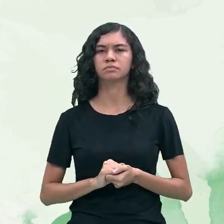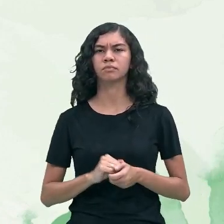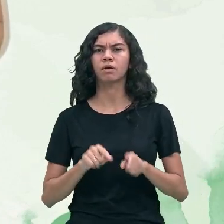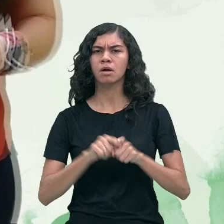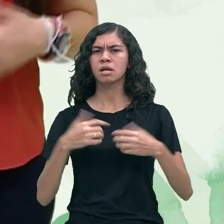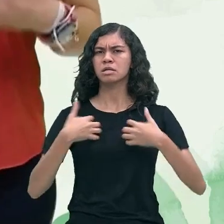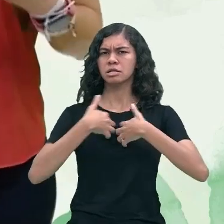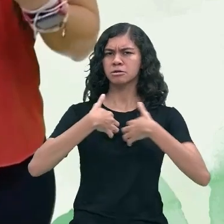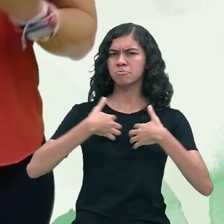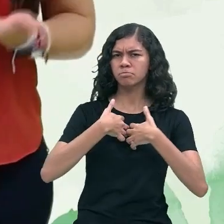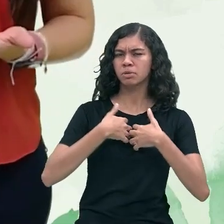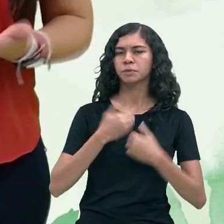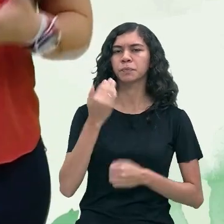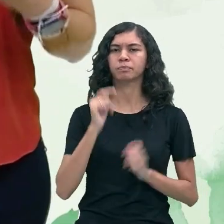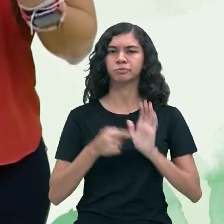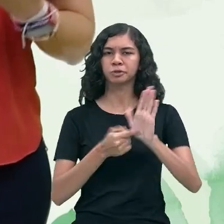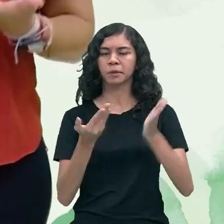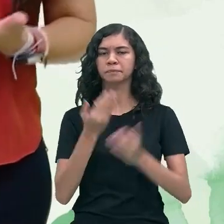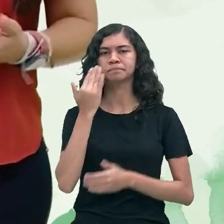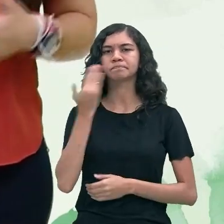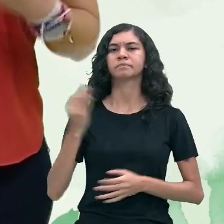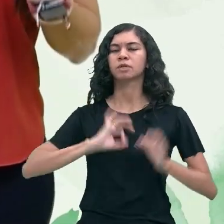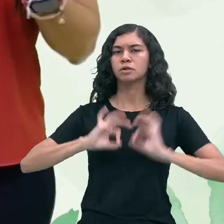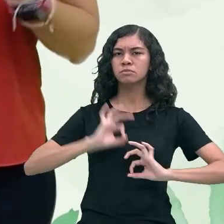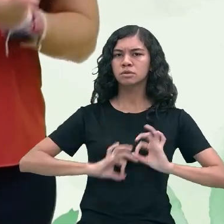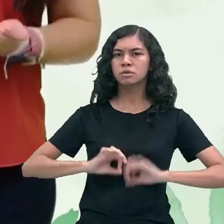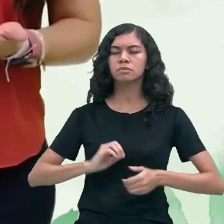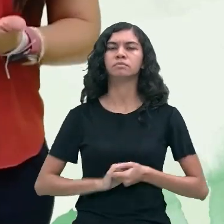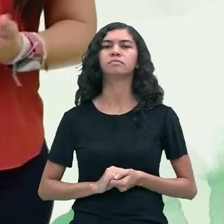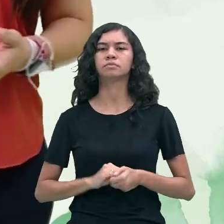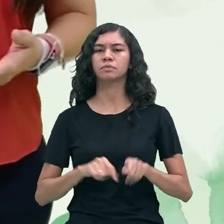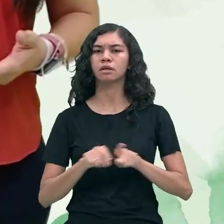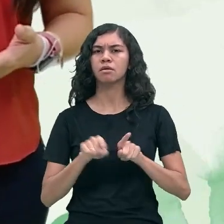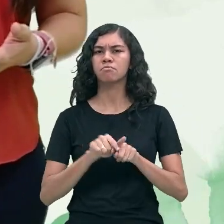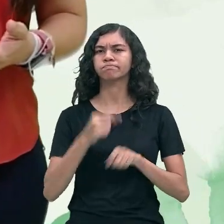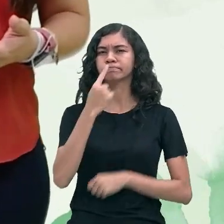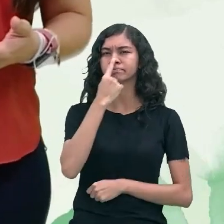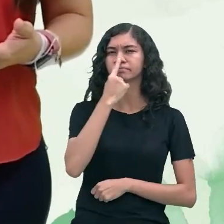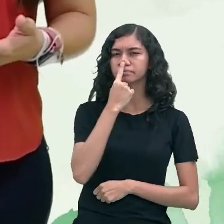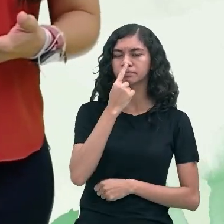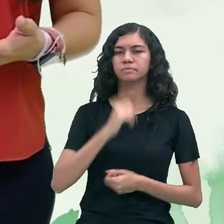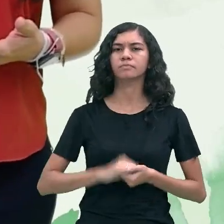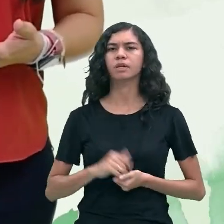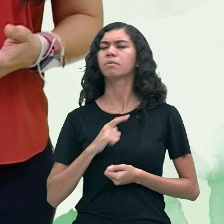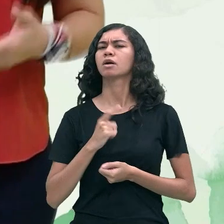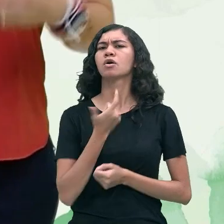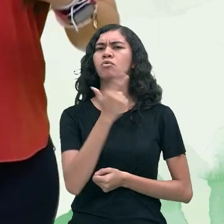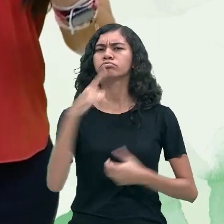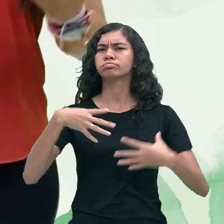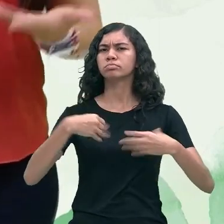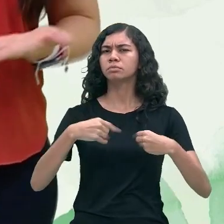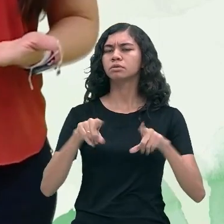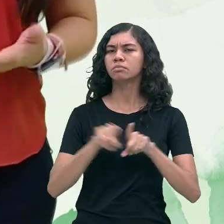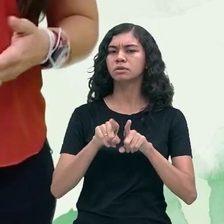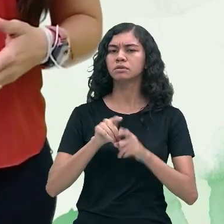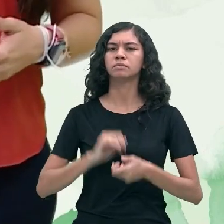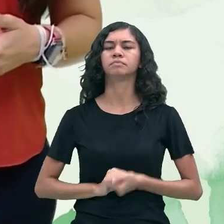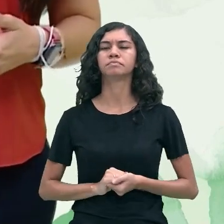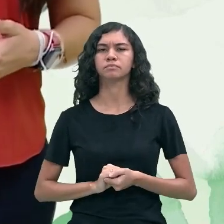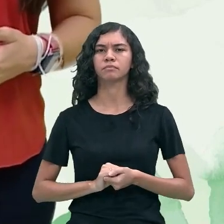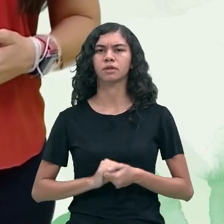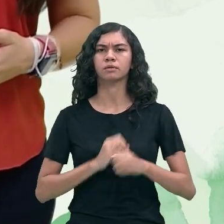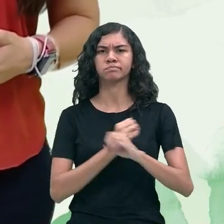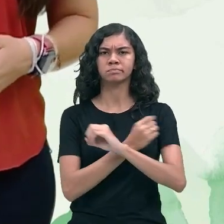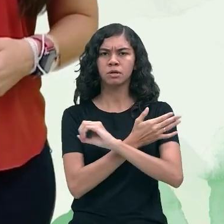grande porte, como a onça pintada, a capivara e a anta. Temos também outros mamíferos, como o peixe-boi,